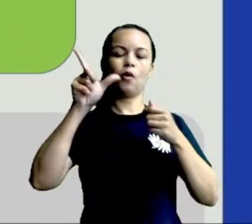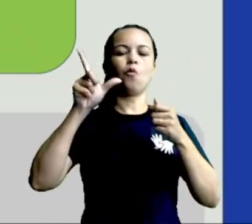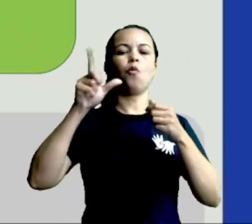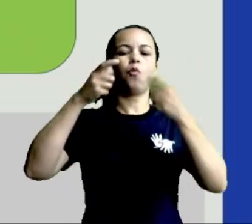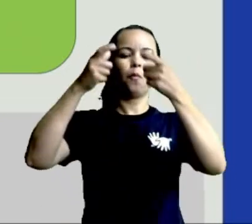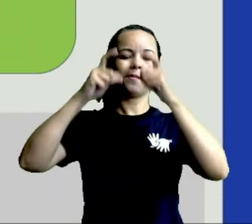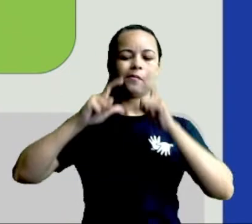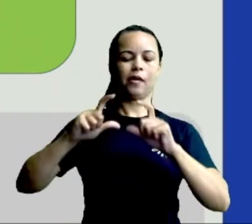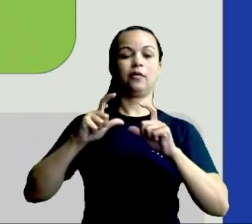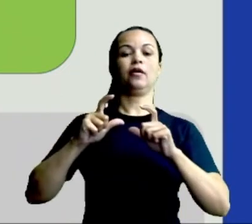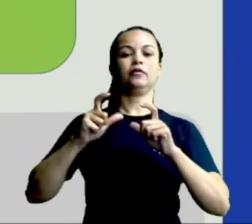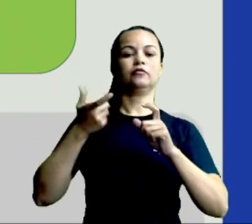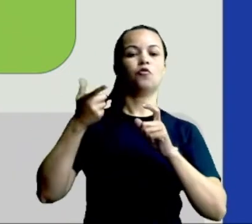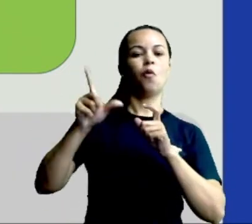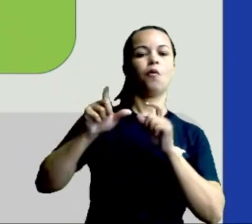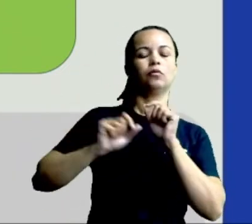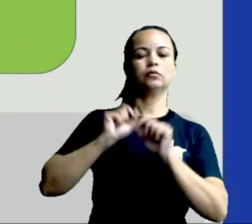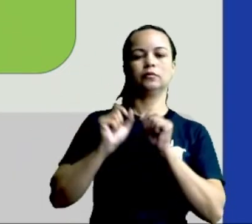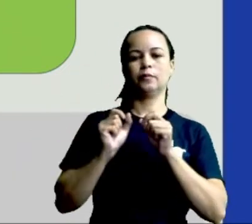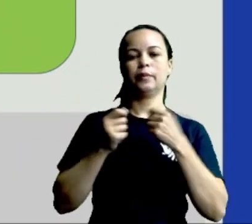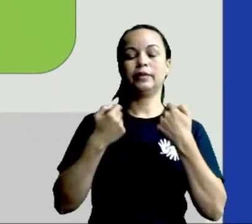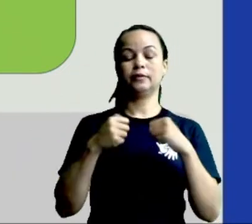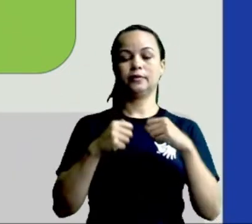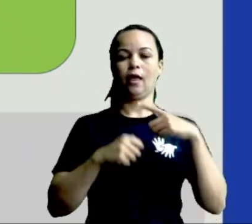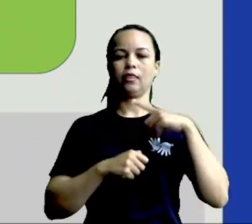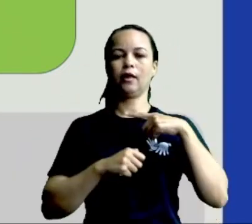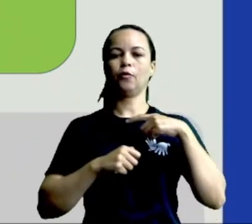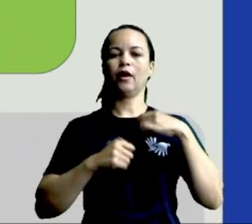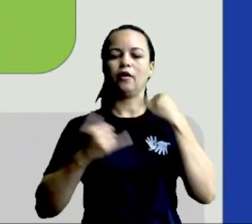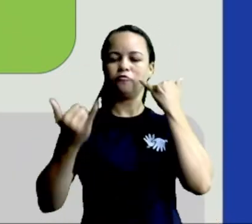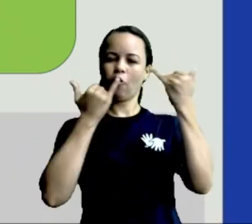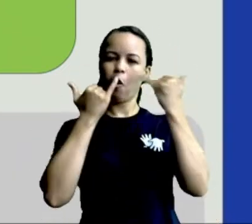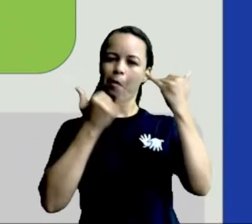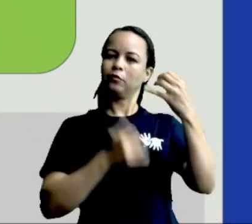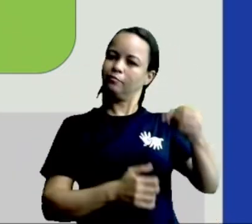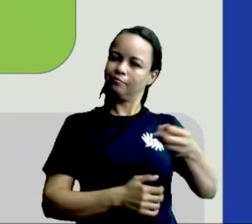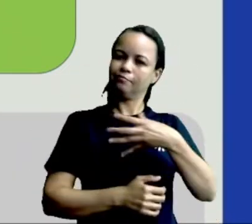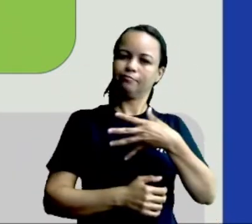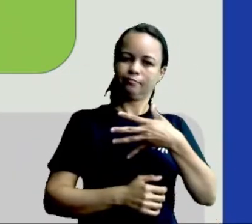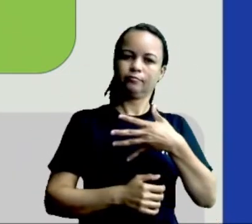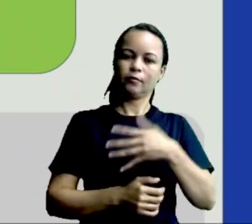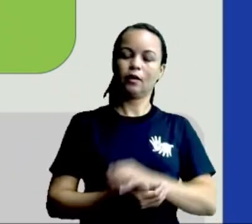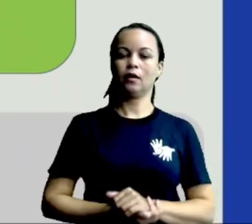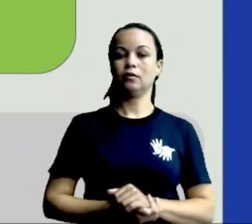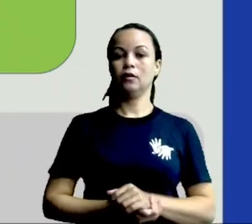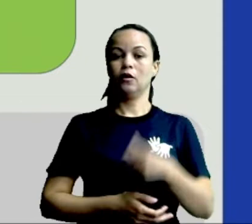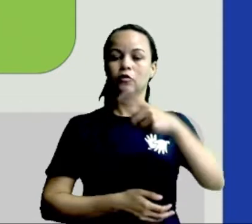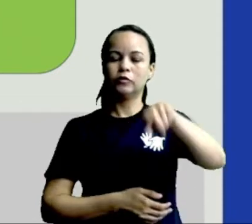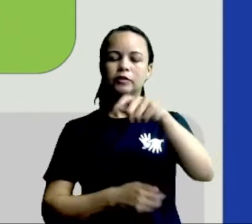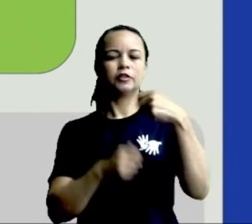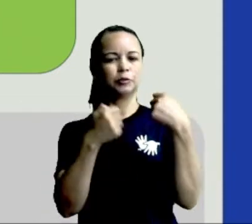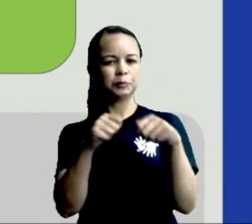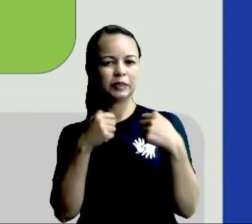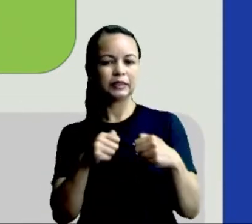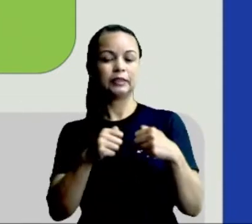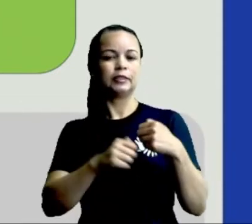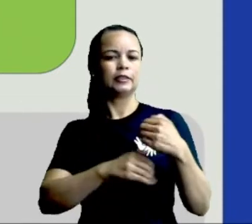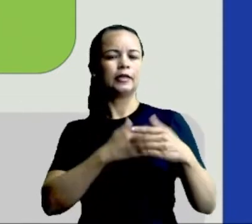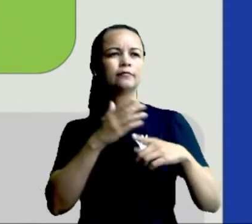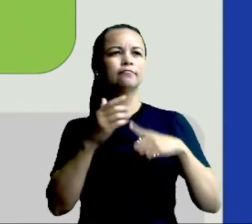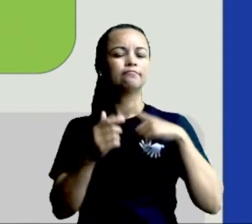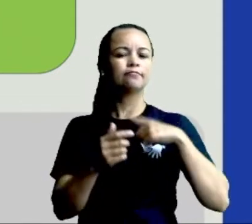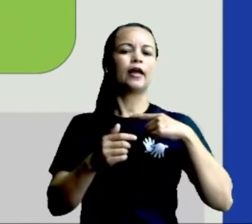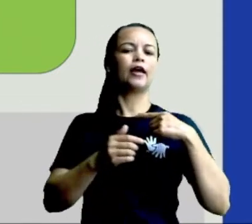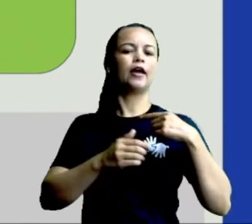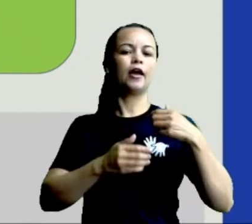esse próximo parágrafo deve conter o quê? Informações novas. Então, você vai precisar sempre ter